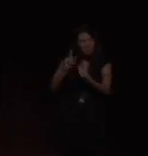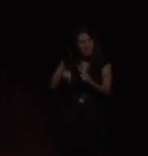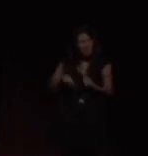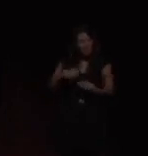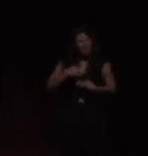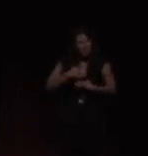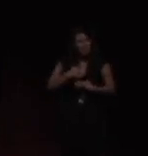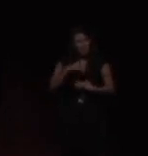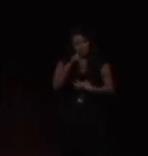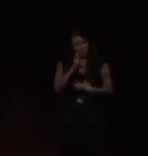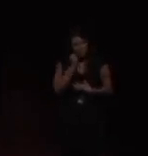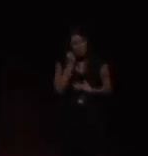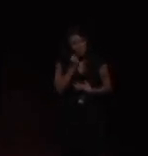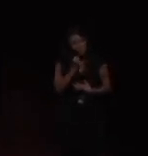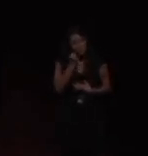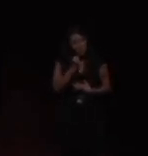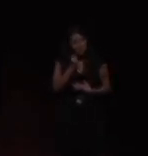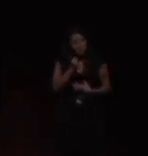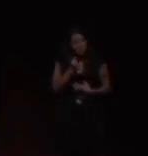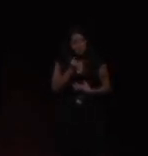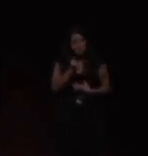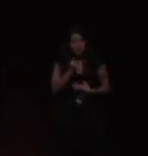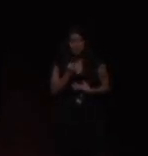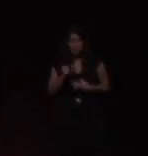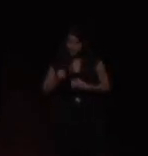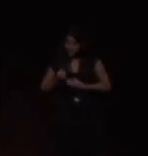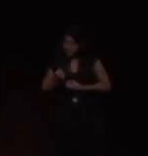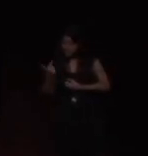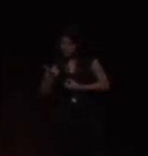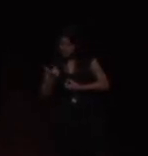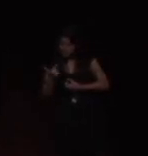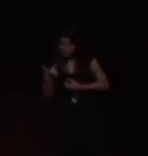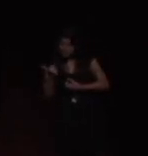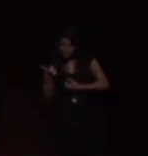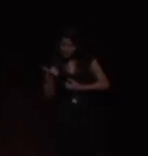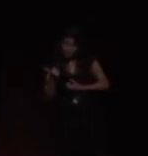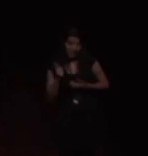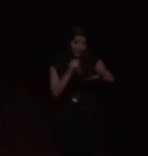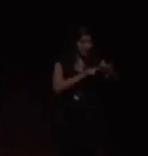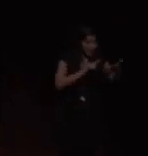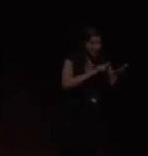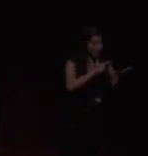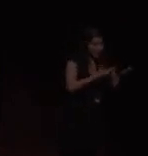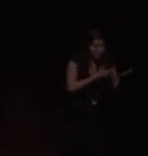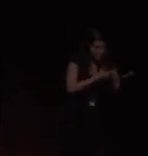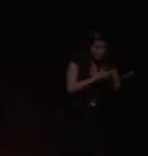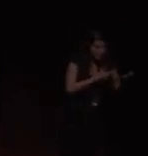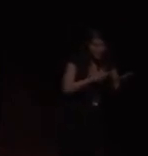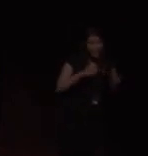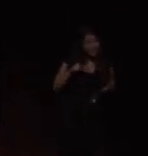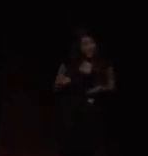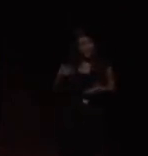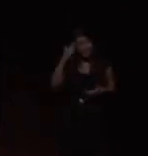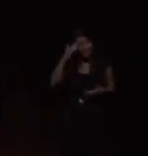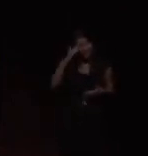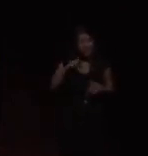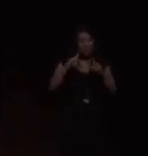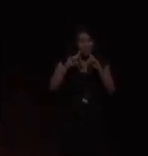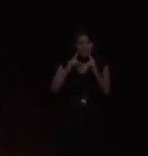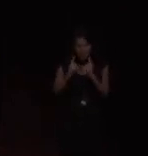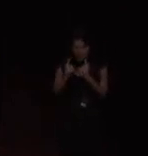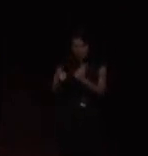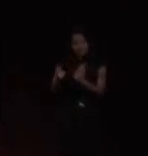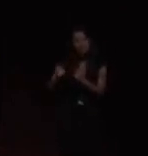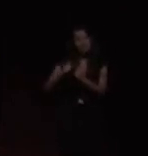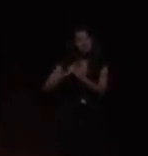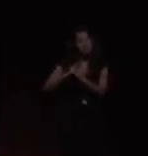profundas de encontrar-se com a literatura e entrar em uma linguagem que tem profunda ressonância com a sua